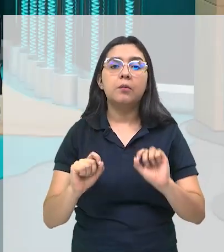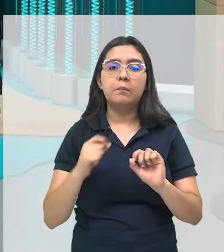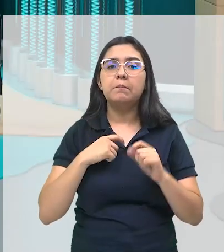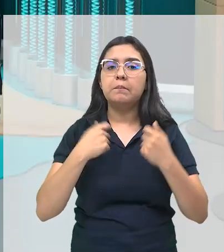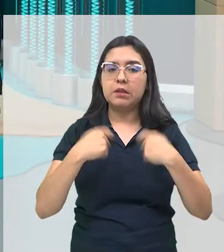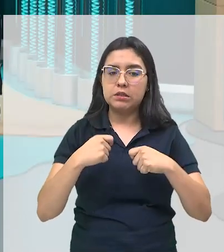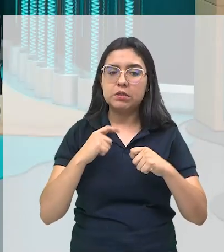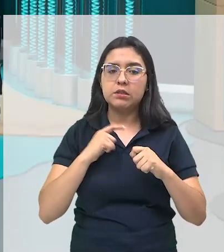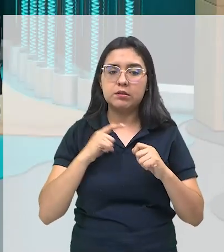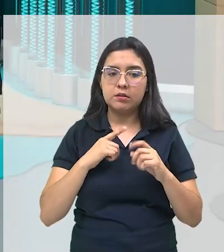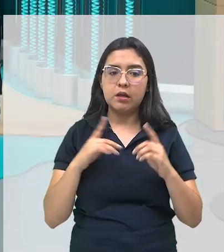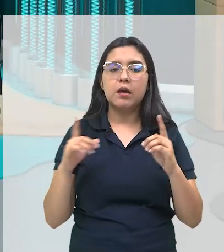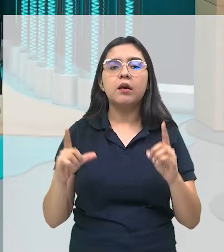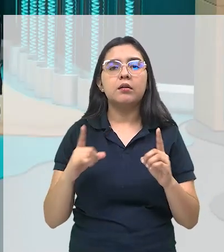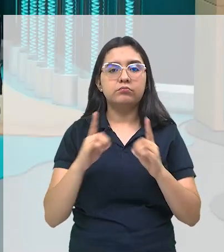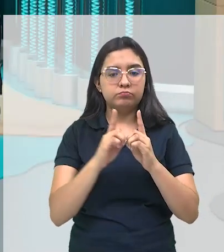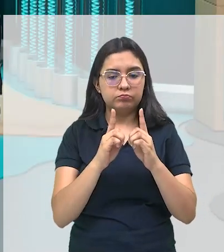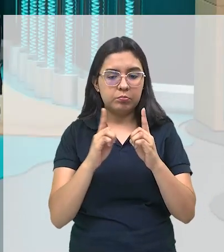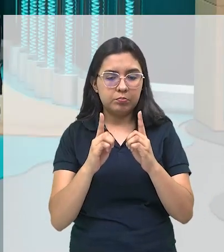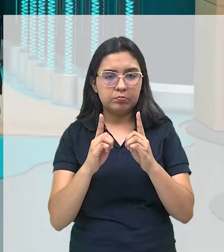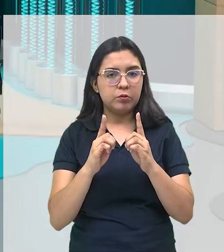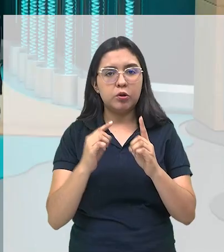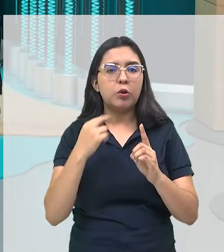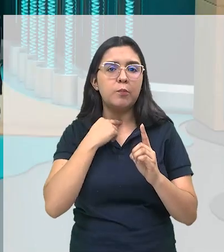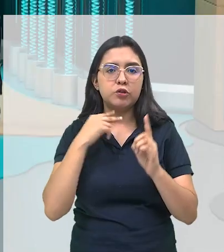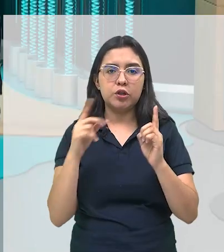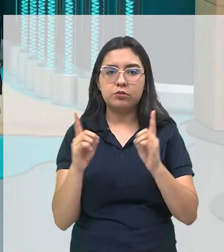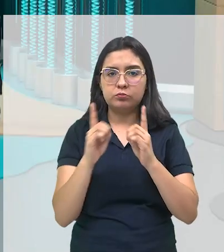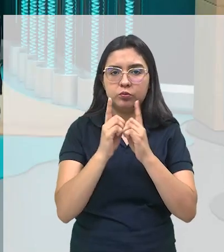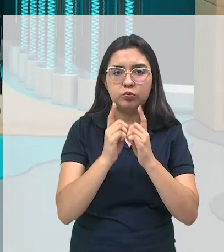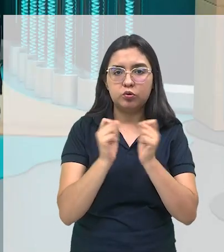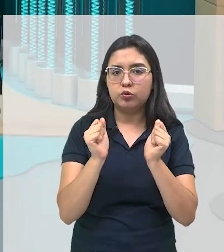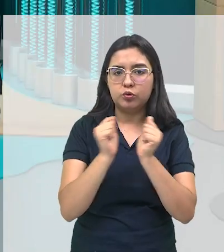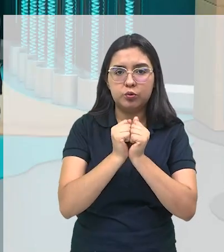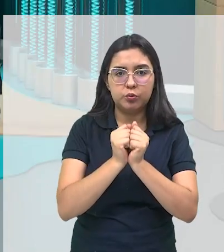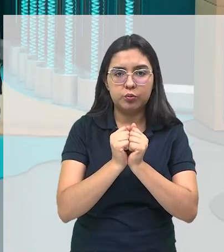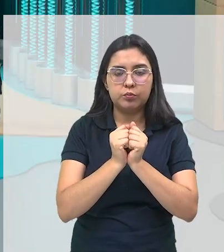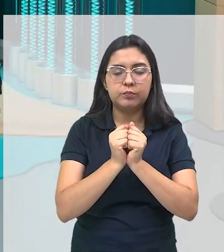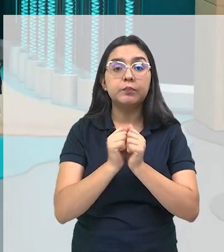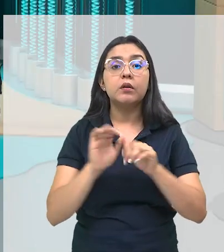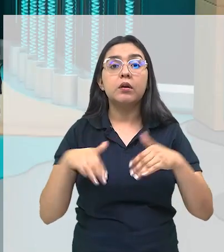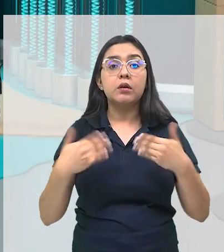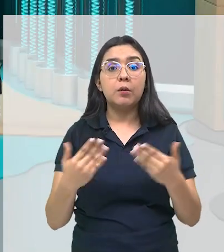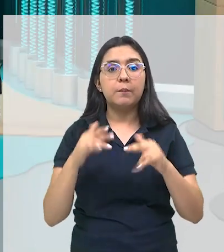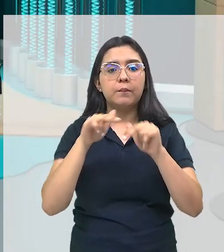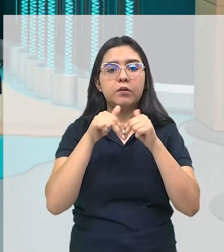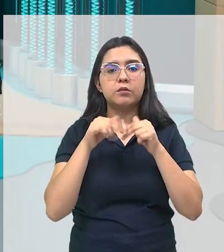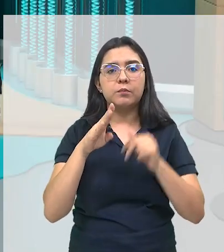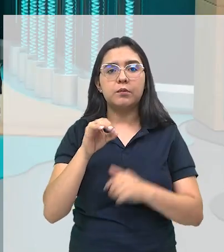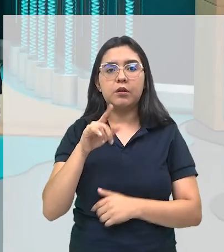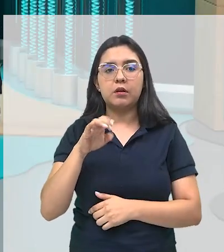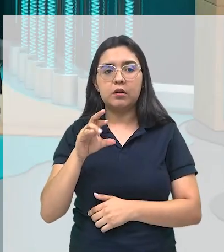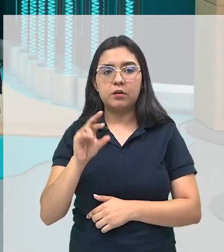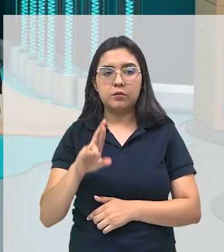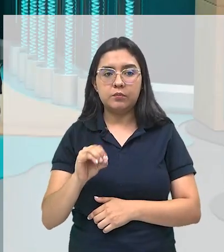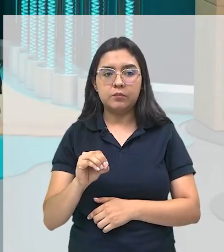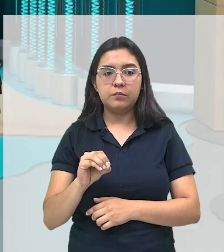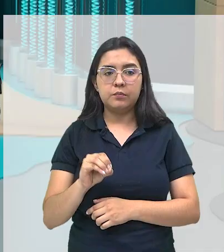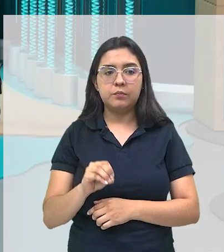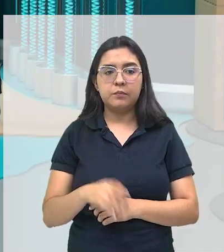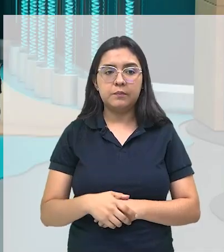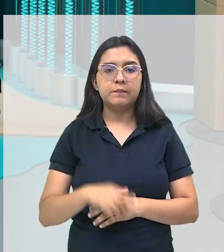essa distância aí do quadril um do outro, conectado somente pelos braços. Então, por isso mesmo que o bolero ele é